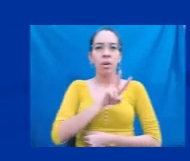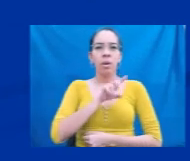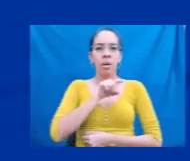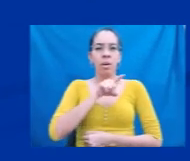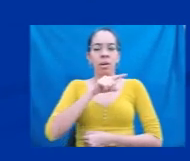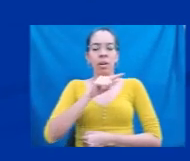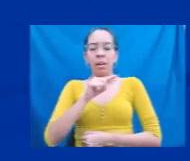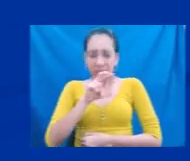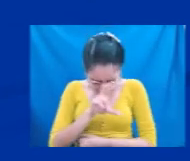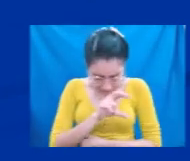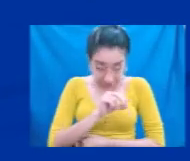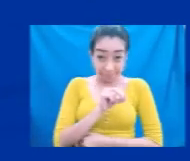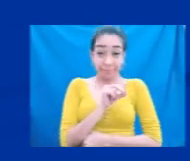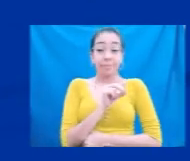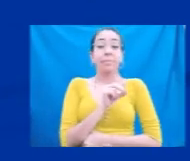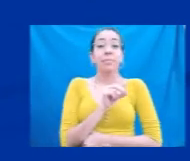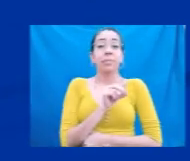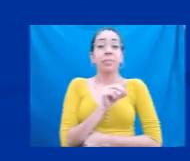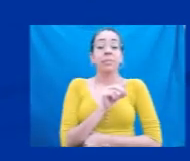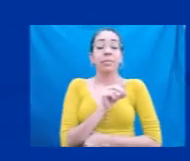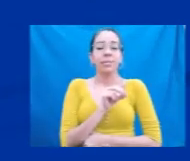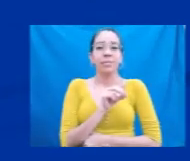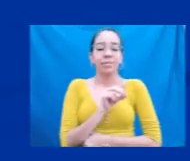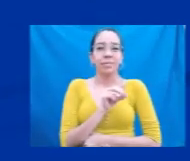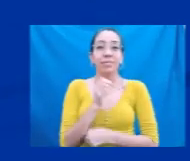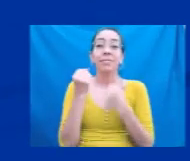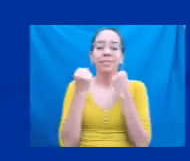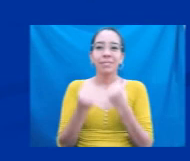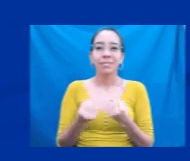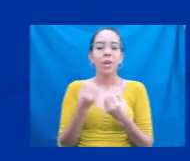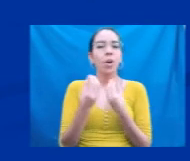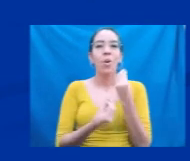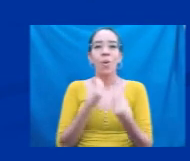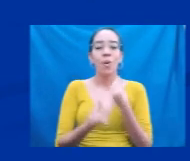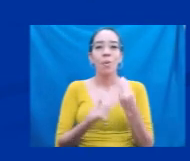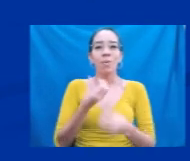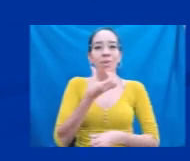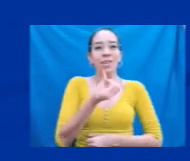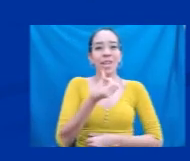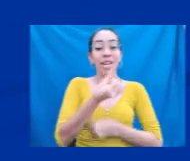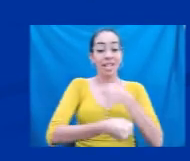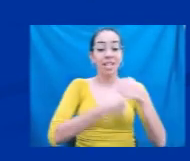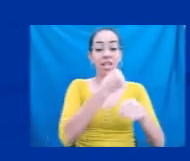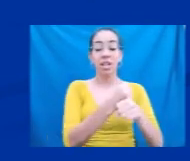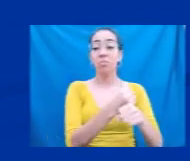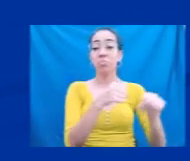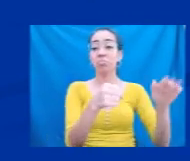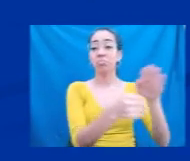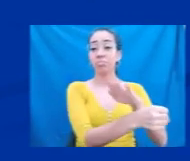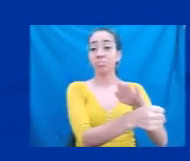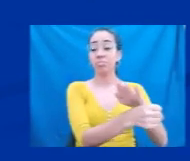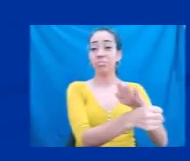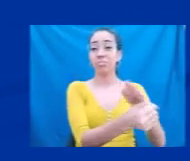2.750 toneladas de nitrato de amônio, né, foram armazenadas por 6 anos em um depósito sem a segurança